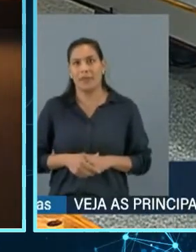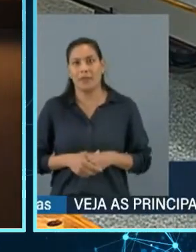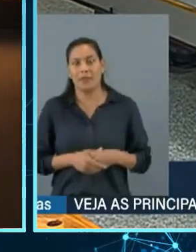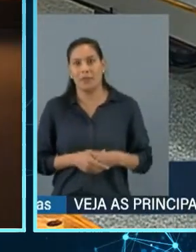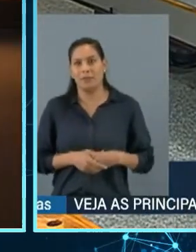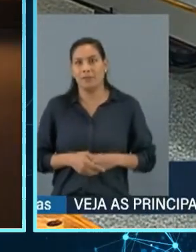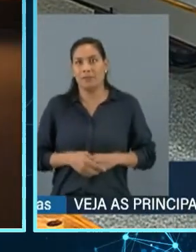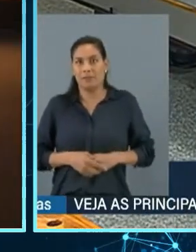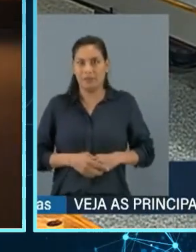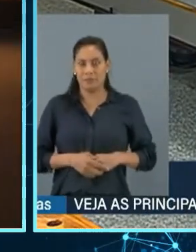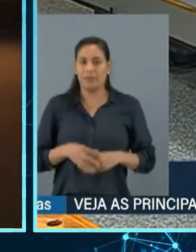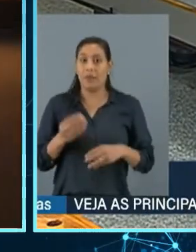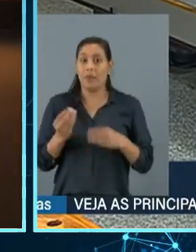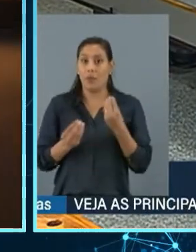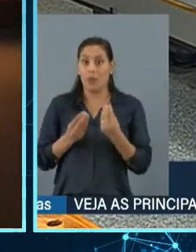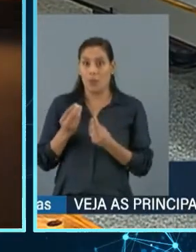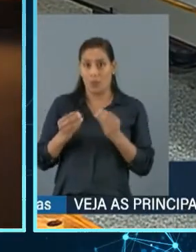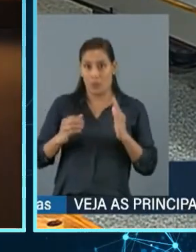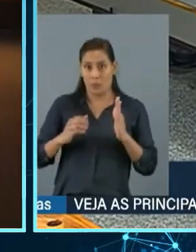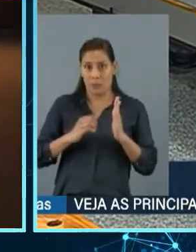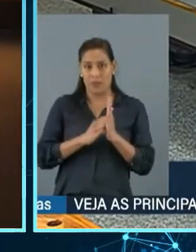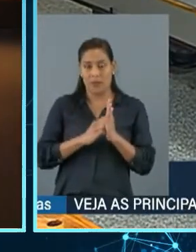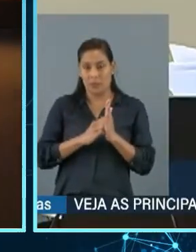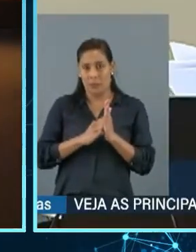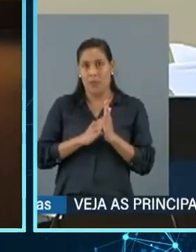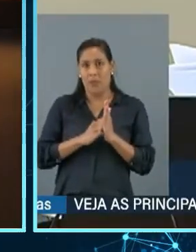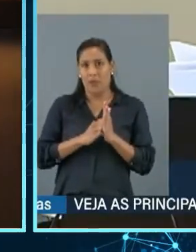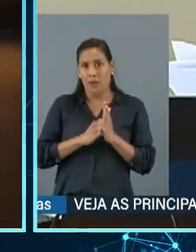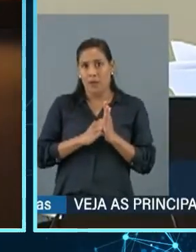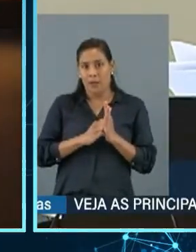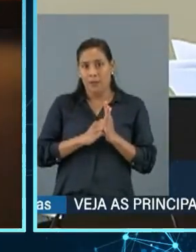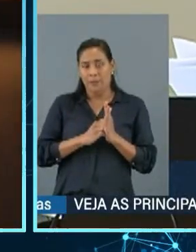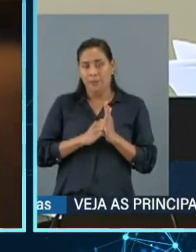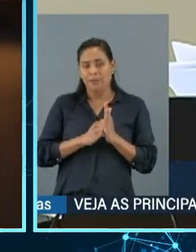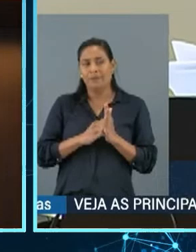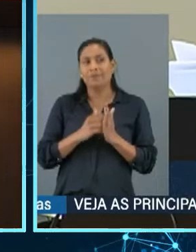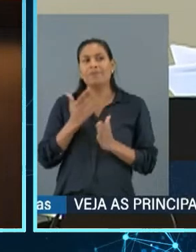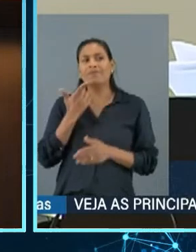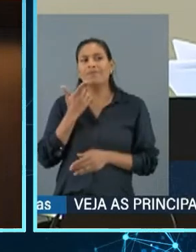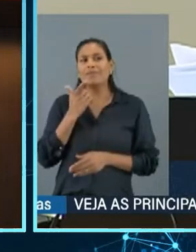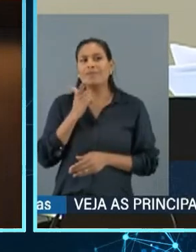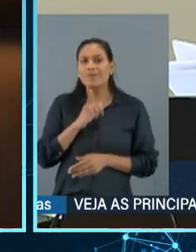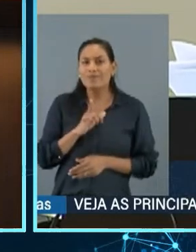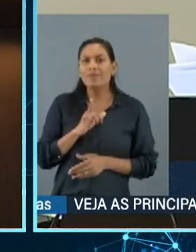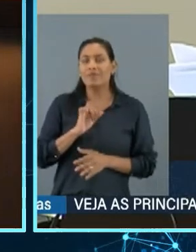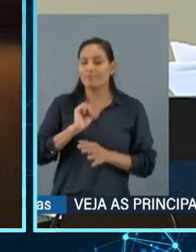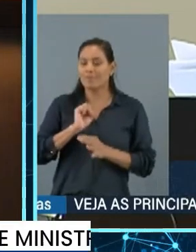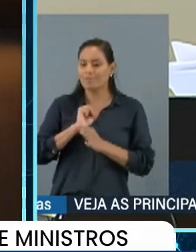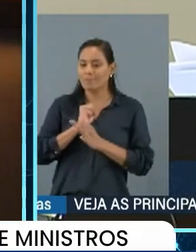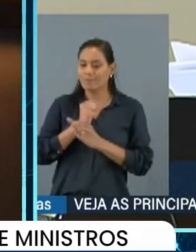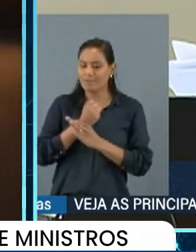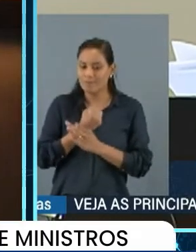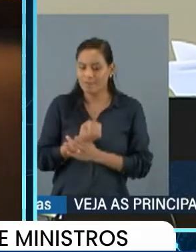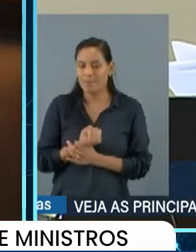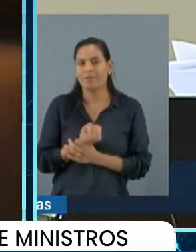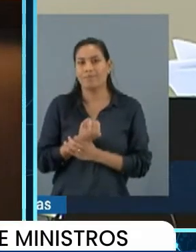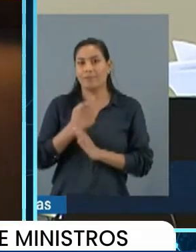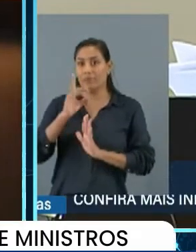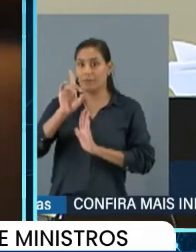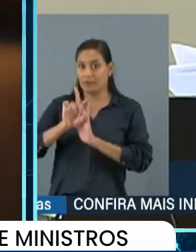grandes veículos colocaram isso, dizendo, você não era para ter votado assim, né? Ou seja, uma interferência direta